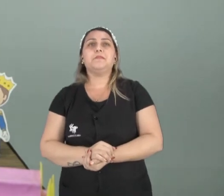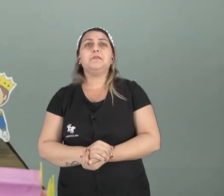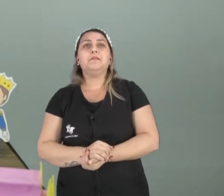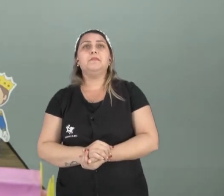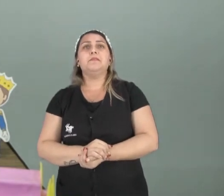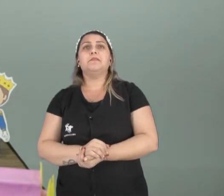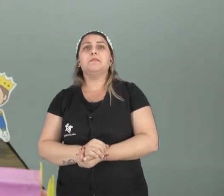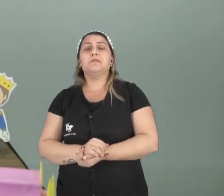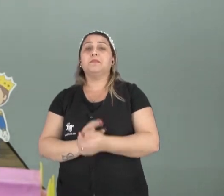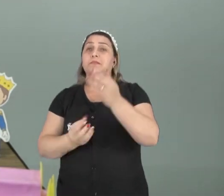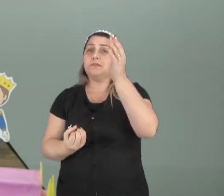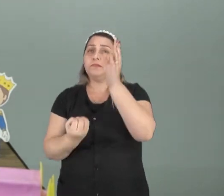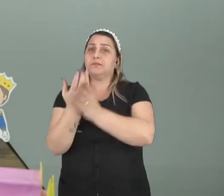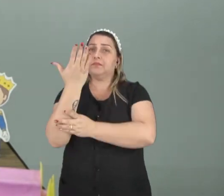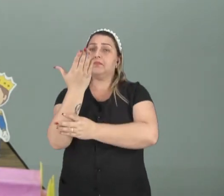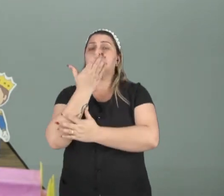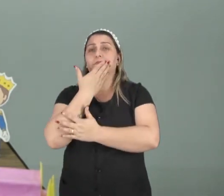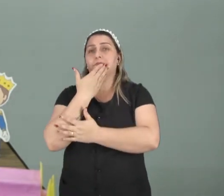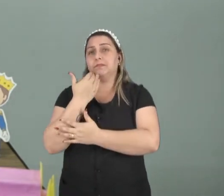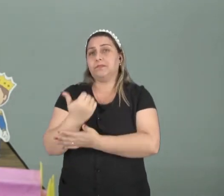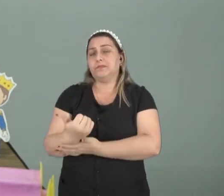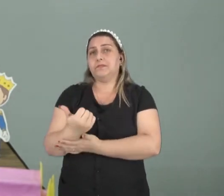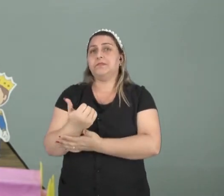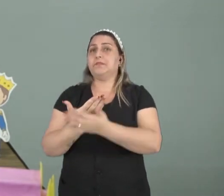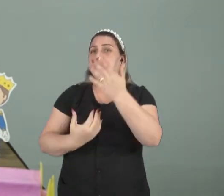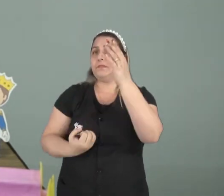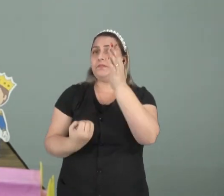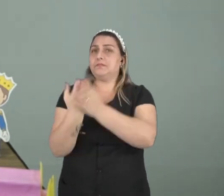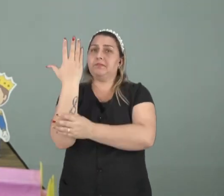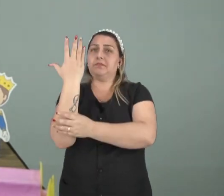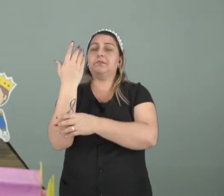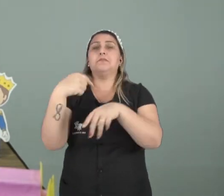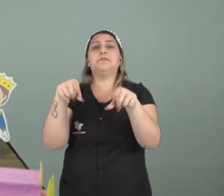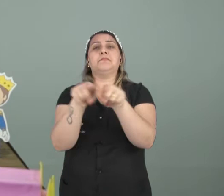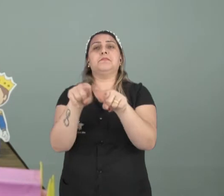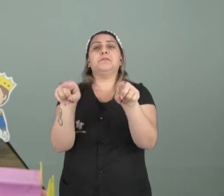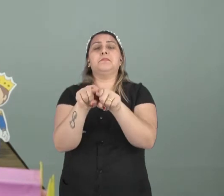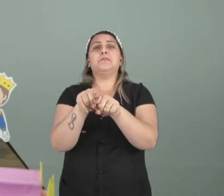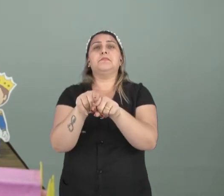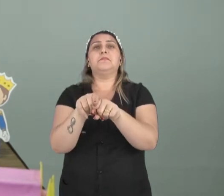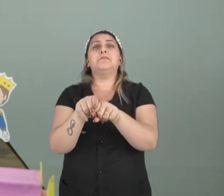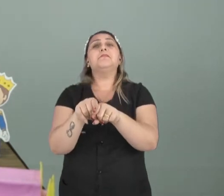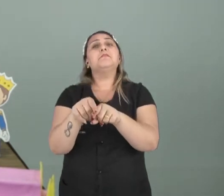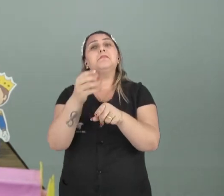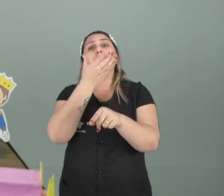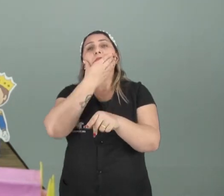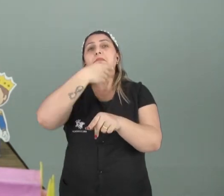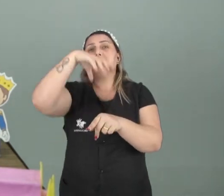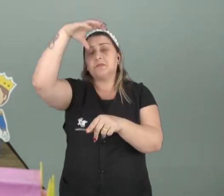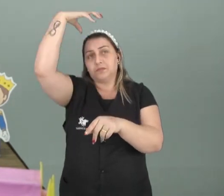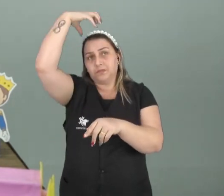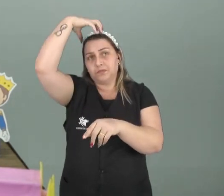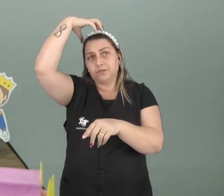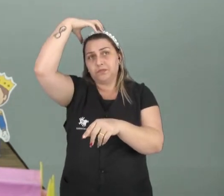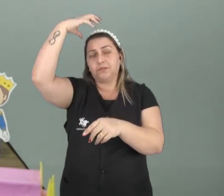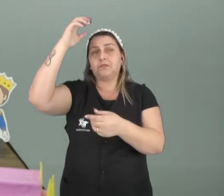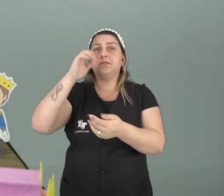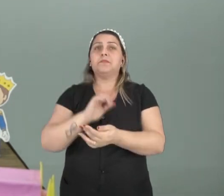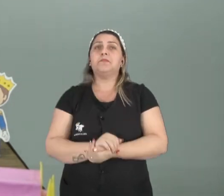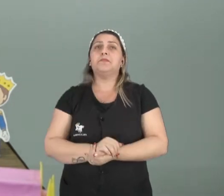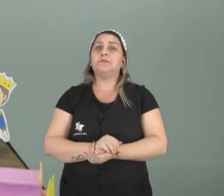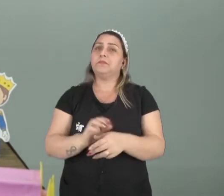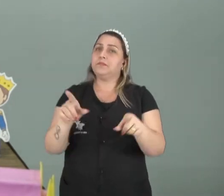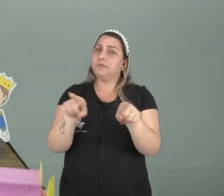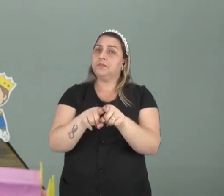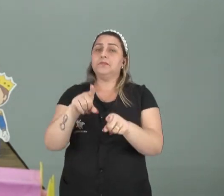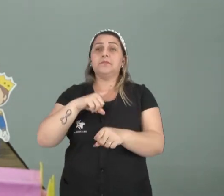retirada, né? Ela surgiu, melhor dizendo, ela surgiu também à medida de um rei. Isso mesmo, um rei